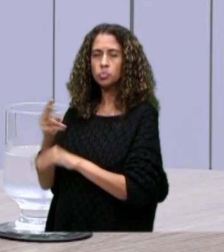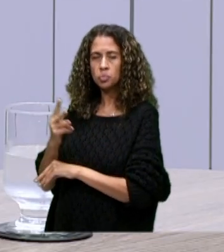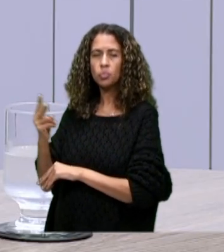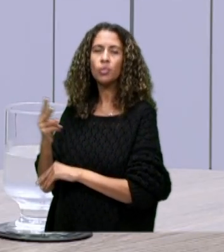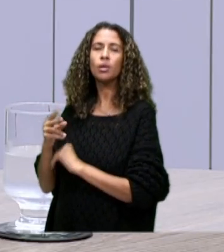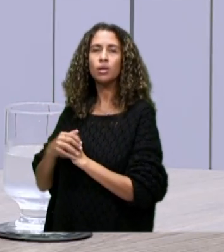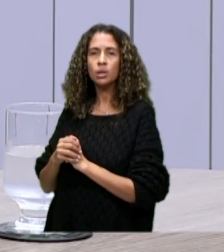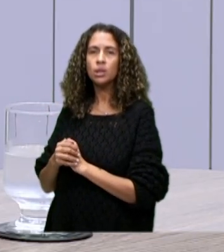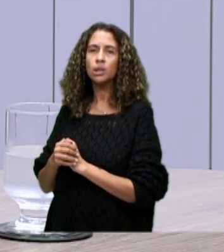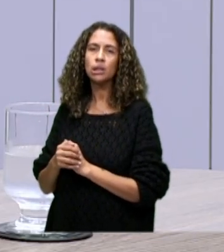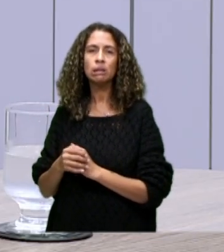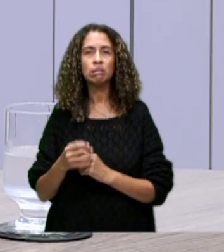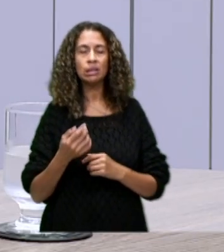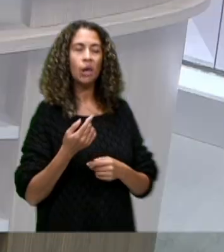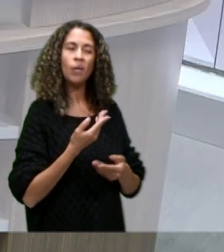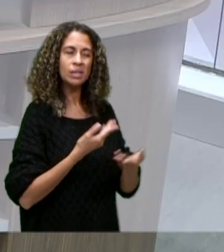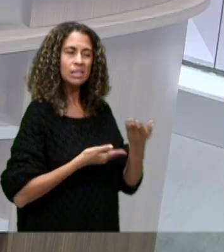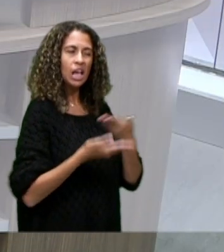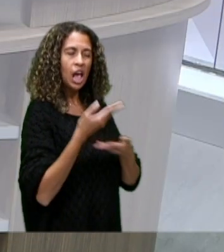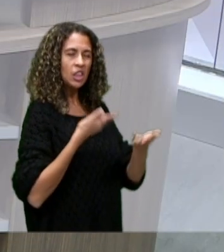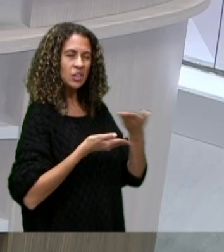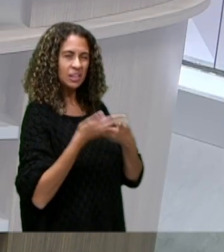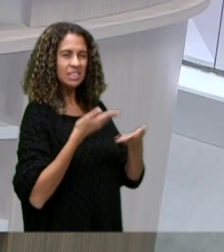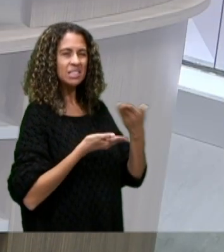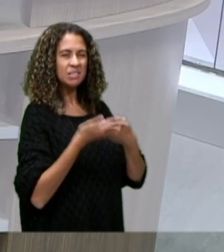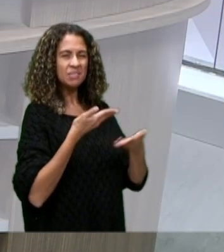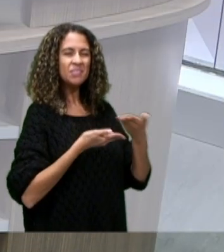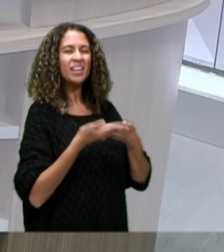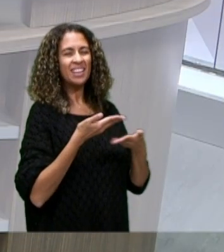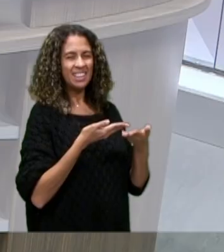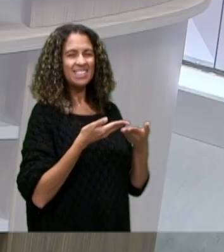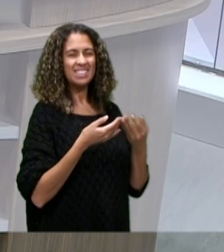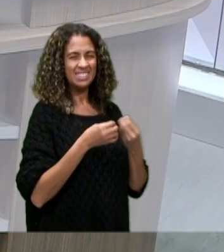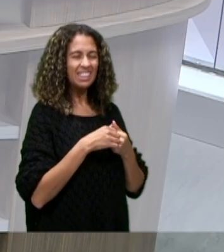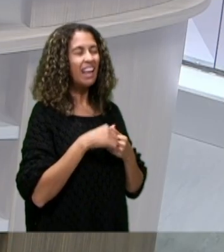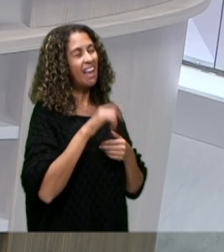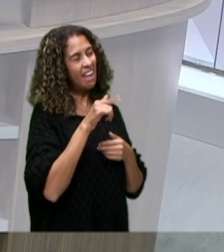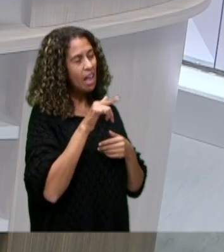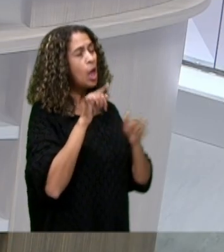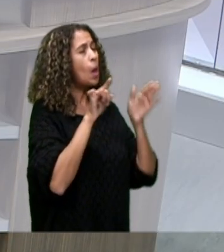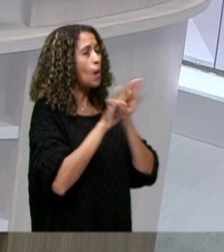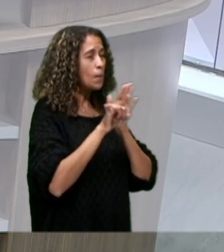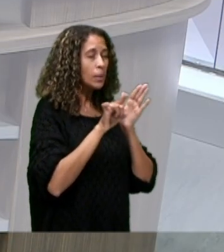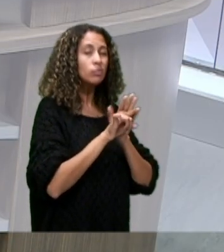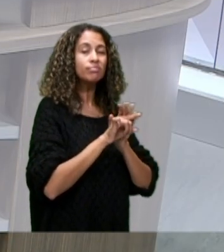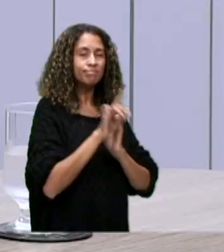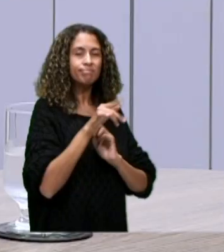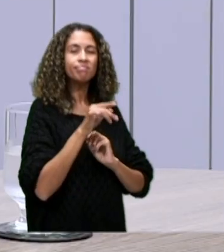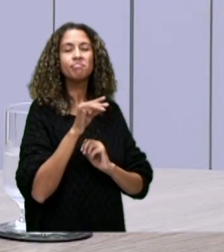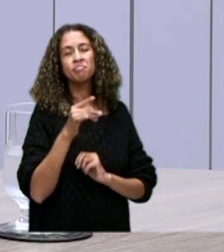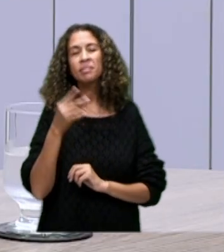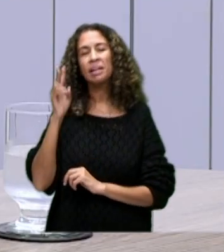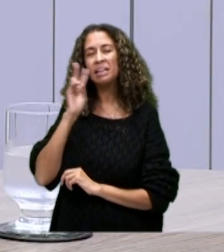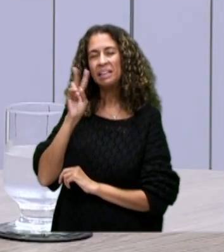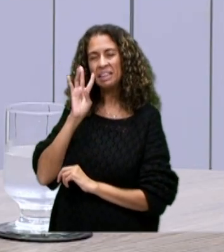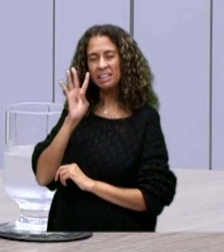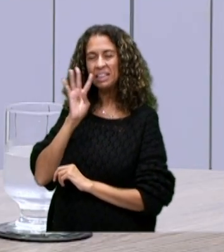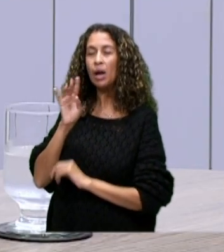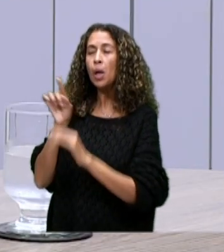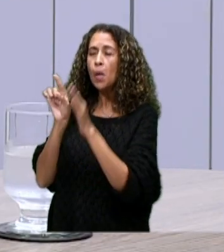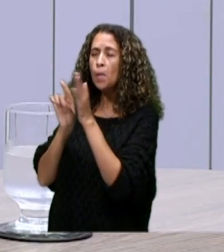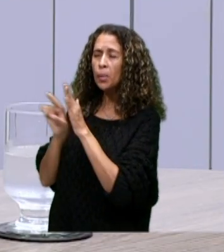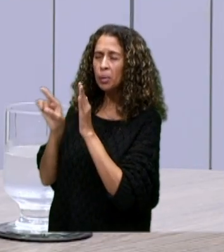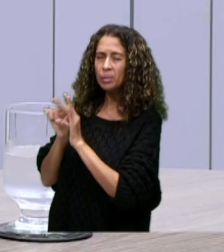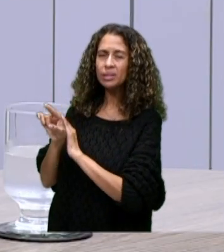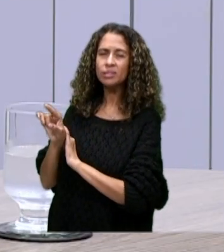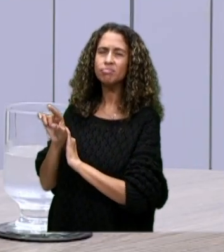Você trocou muito antigo, assim, trocar figurinha é uma coisa bem de velho, né? Trocar figurinha. Eu perguntava muito. Uma coisa que eu posso até citar que eu perguntei,